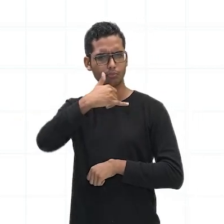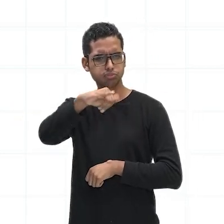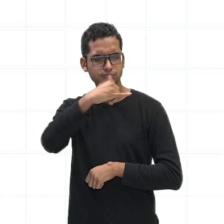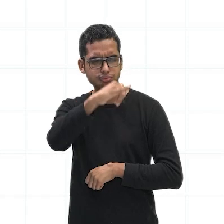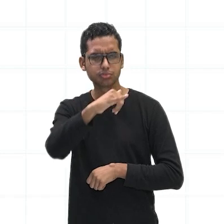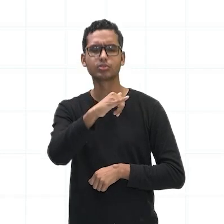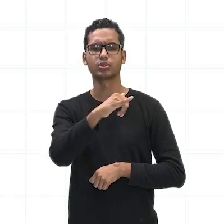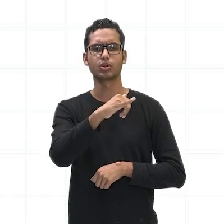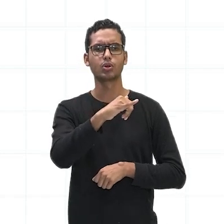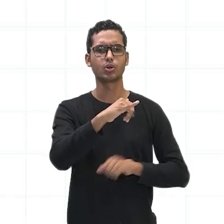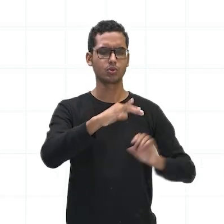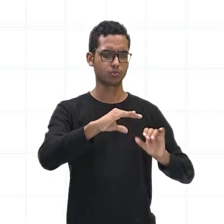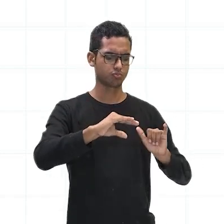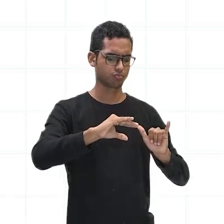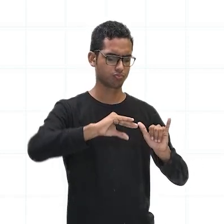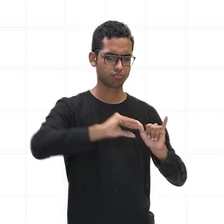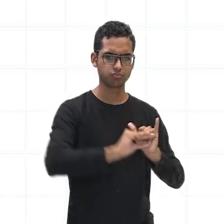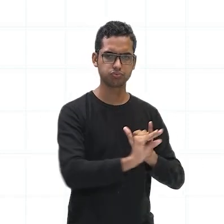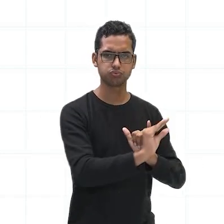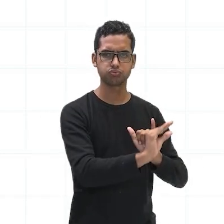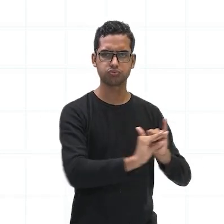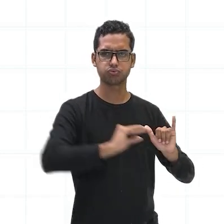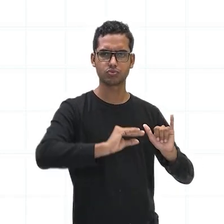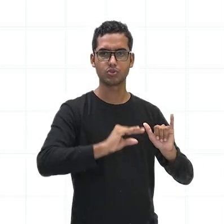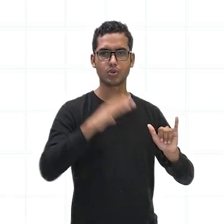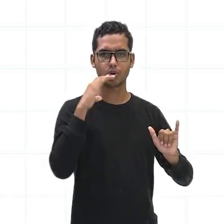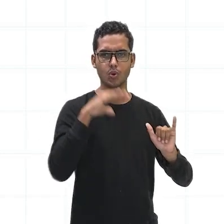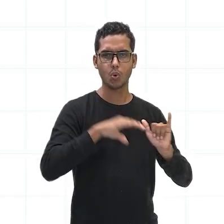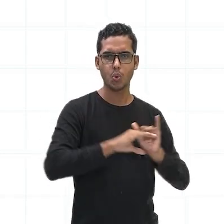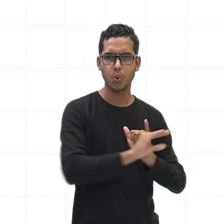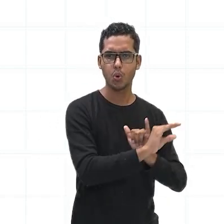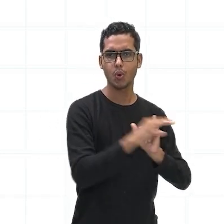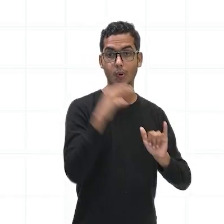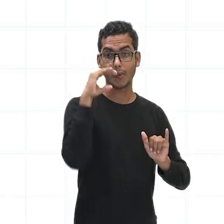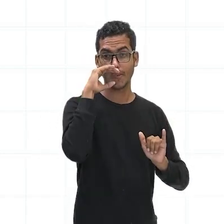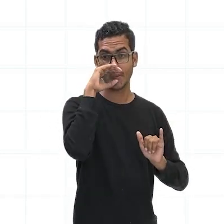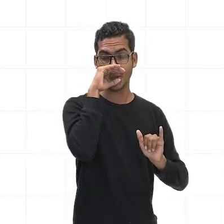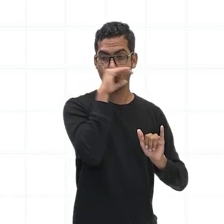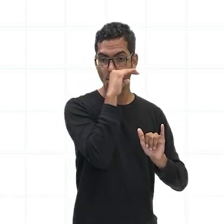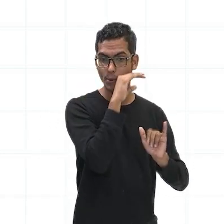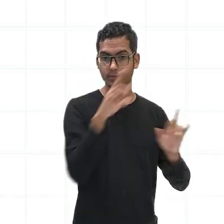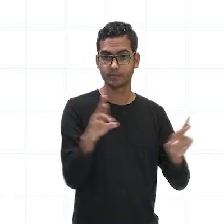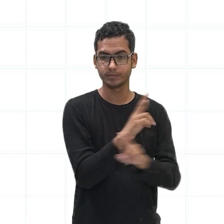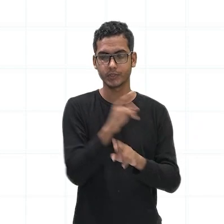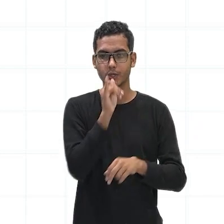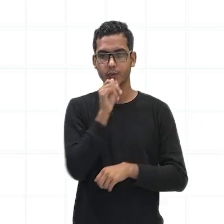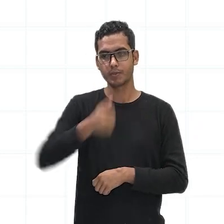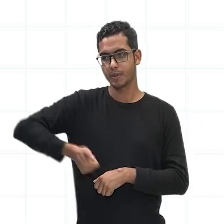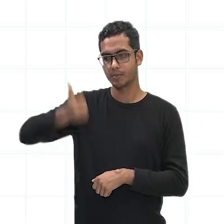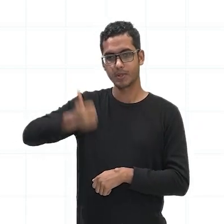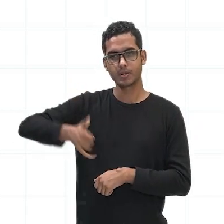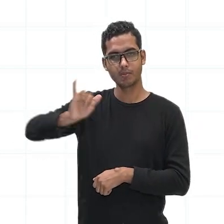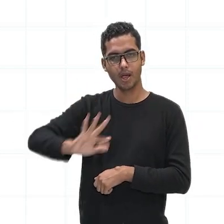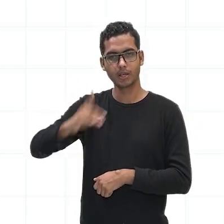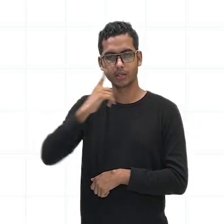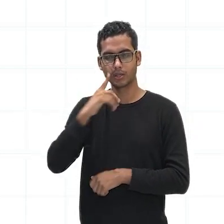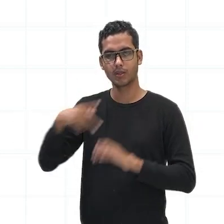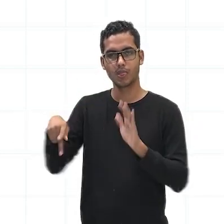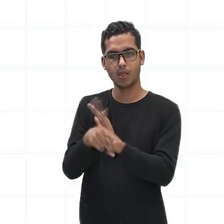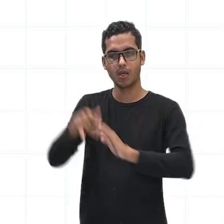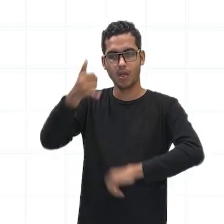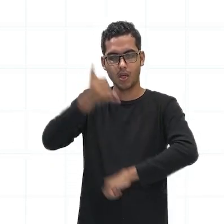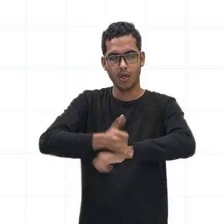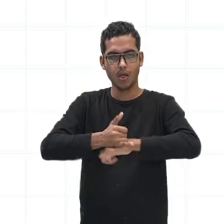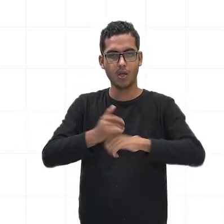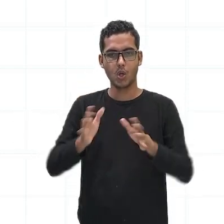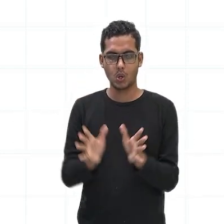ela está relacionada com calor. Nessa primeira imagem, você observa uma panela aí com água no fogo. Provavelmente alguém vai